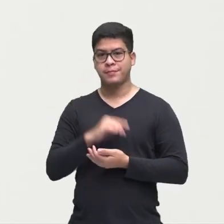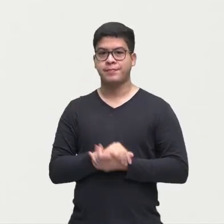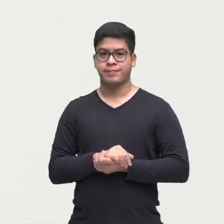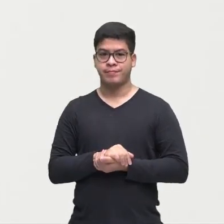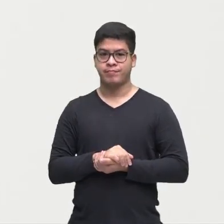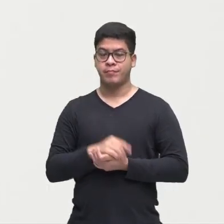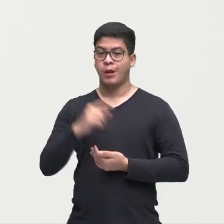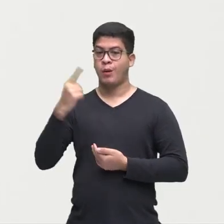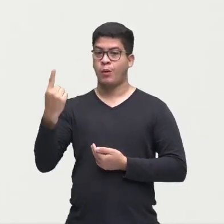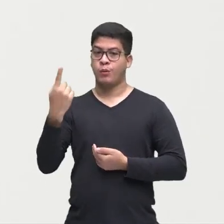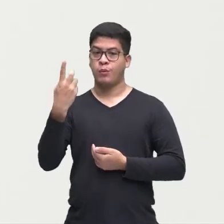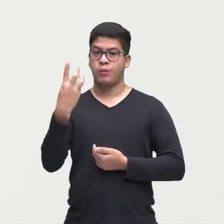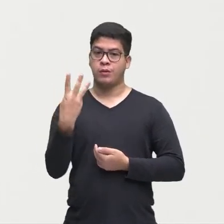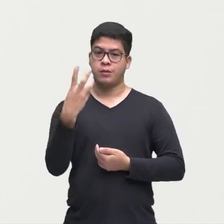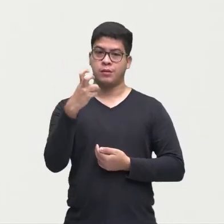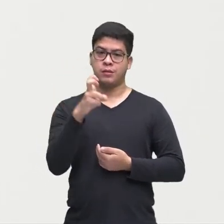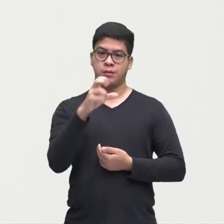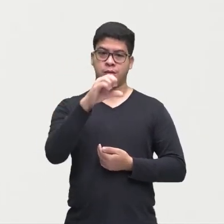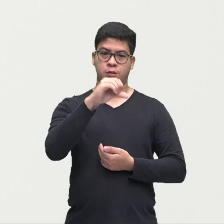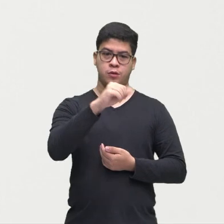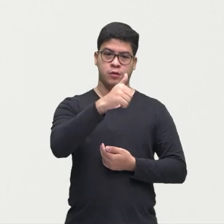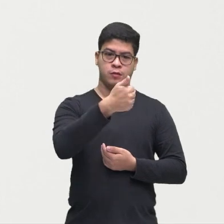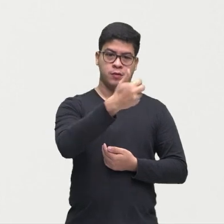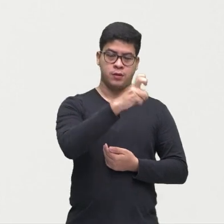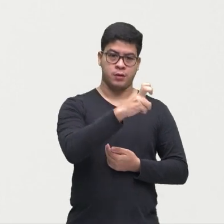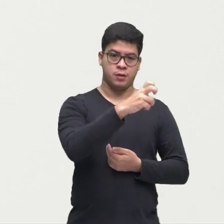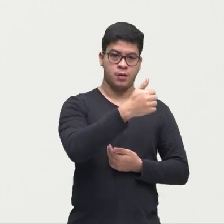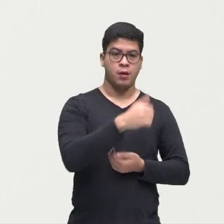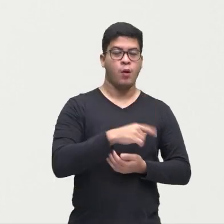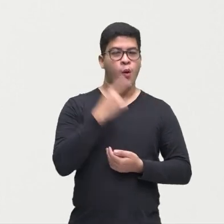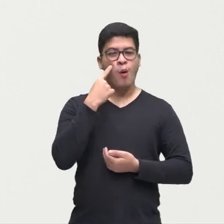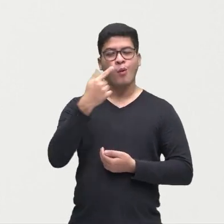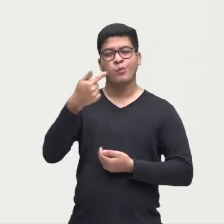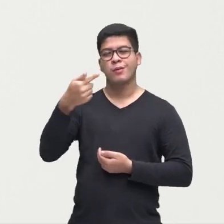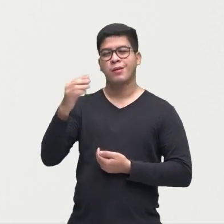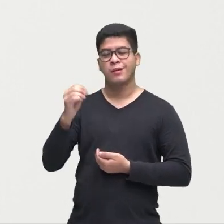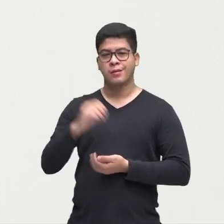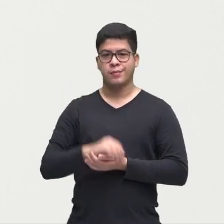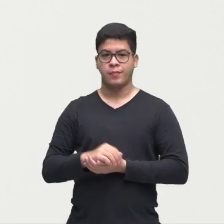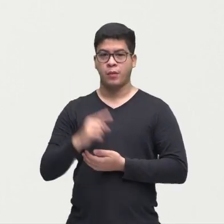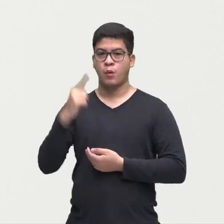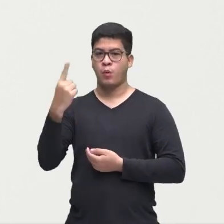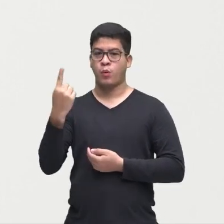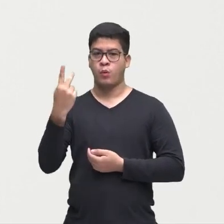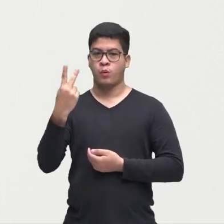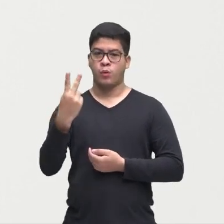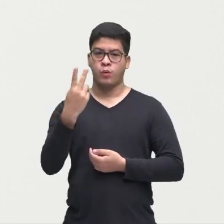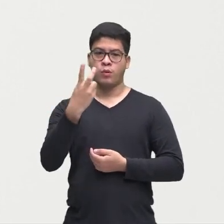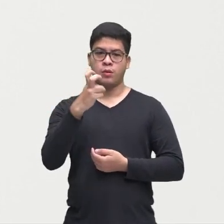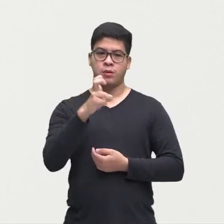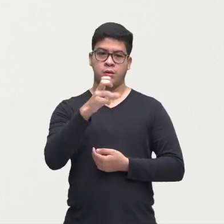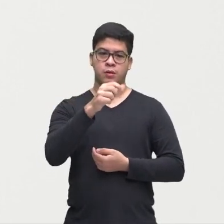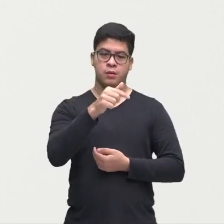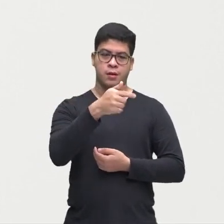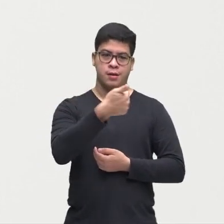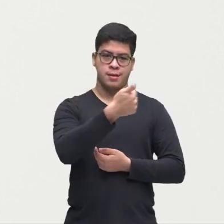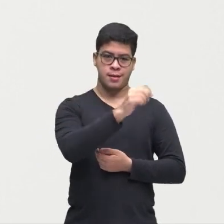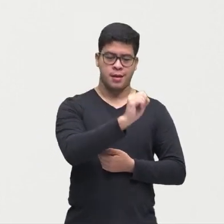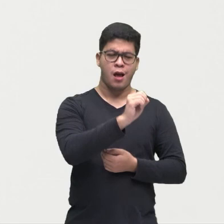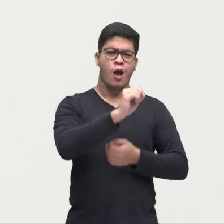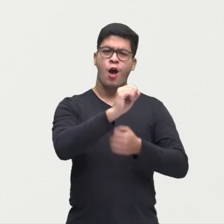1, 3, 5, 9, 15, 45. Olha como ficou 70. 1, 2, né? Todos esses valores aqui, ó,